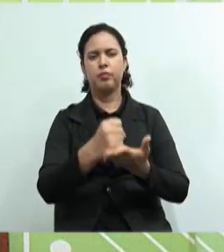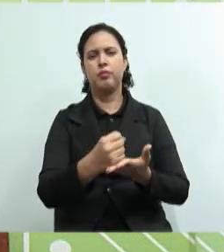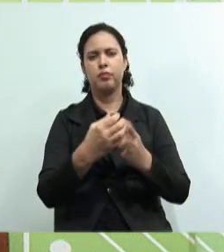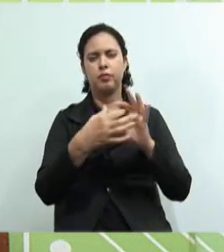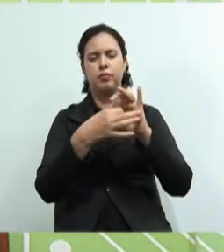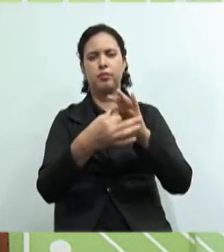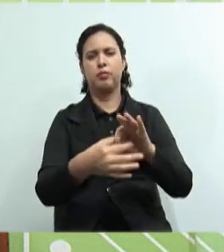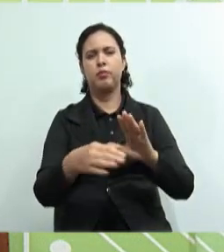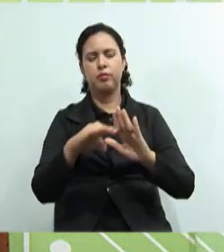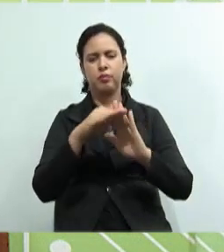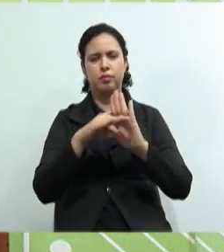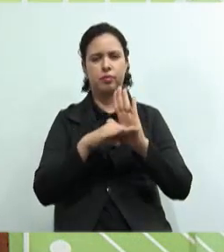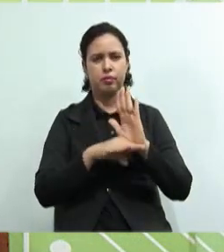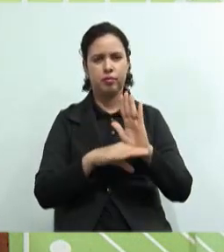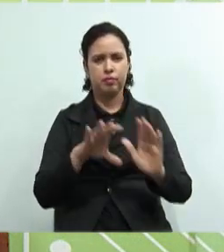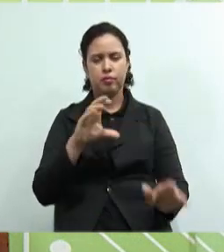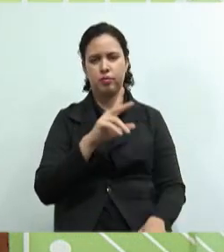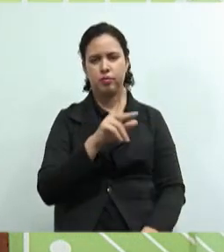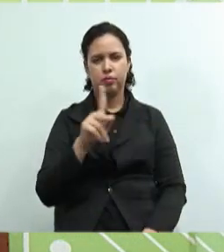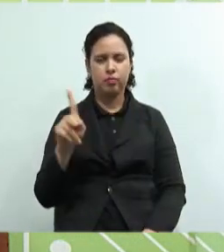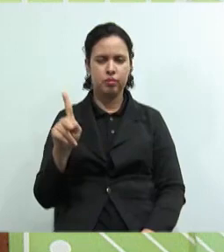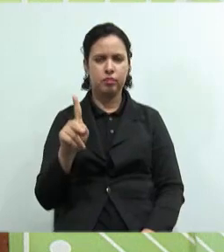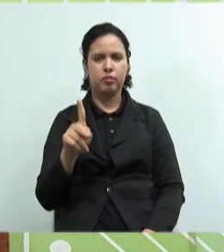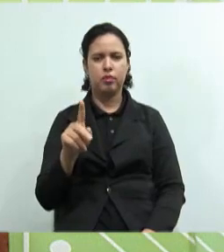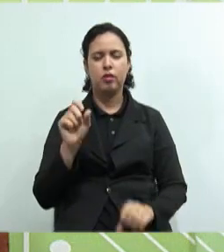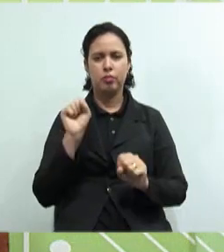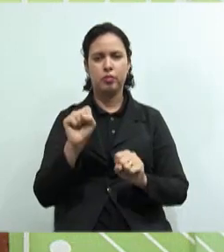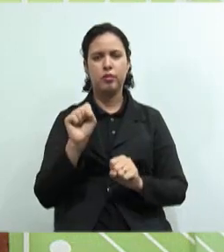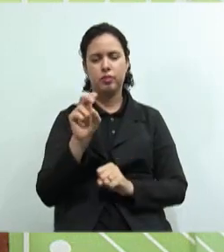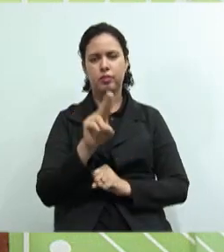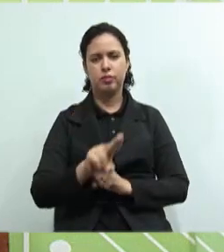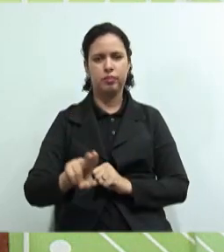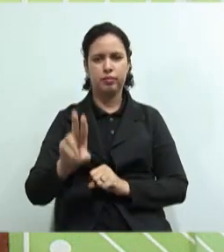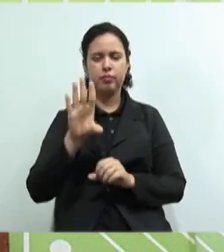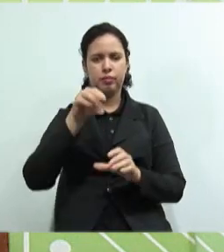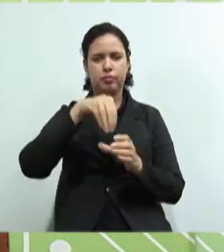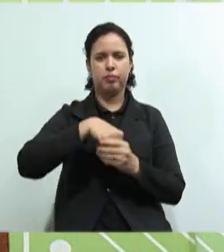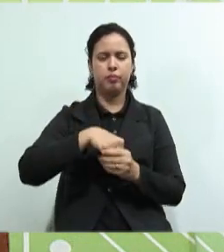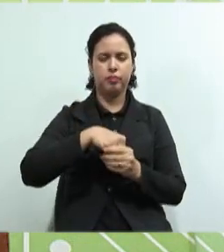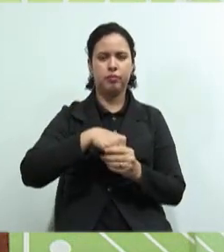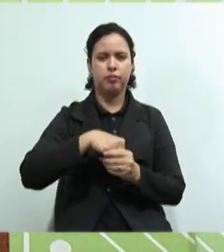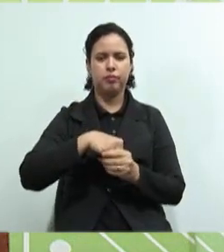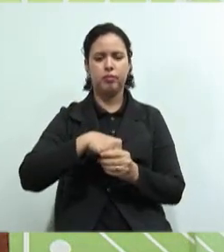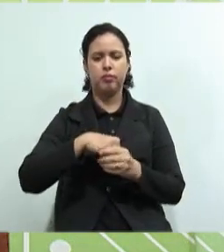aos princípios do cooperativismo e a gente pode utilizar dentro de uma empresa cooperativa.